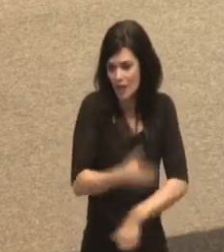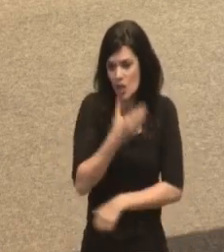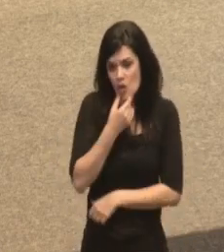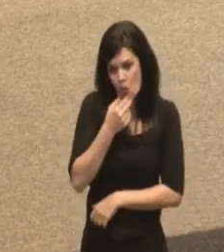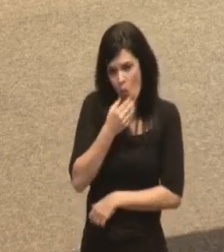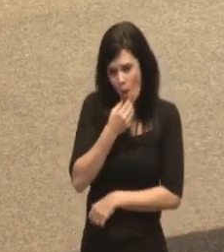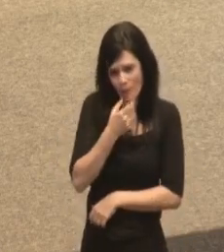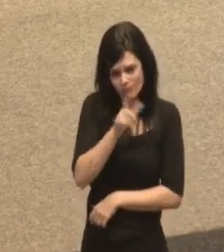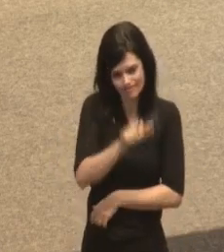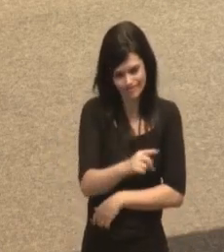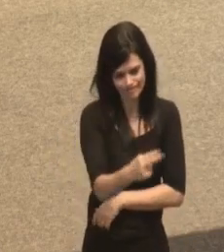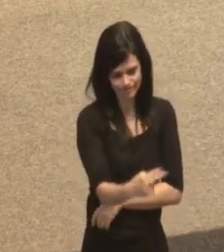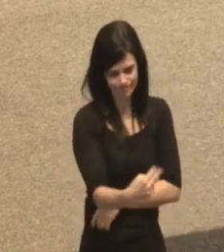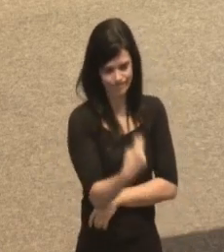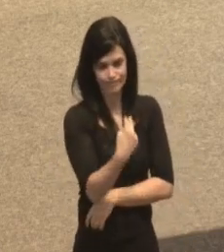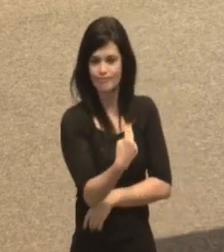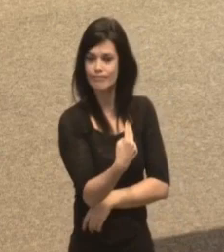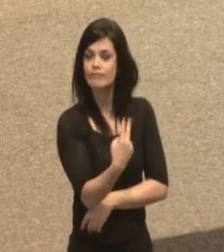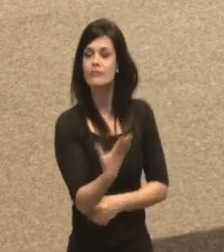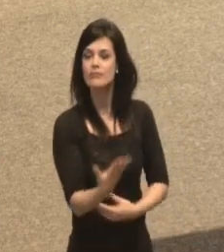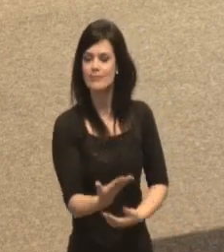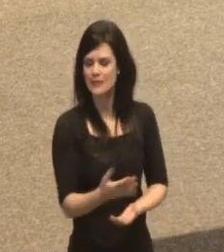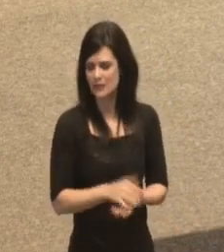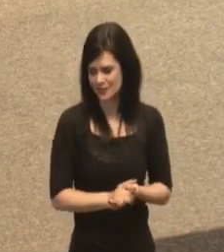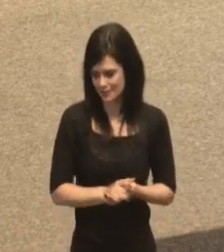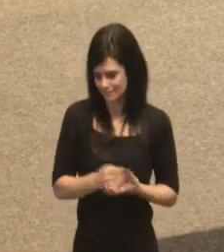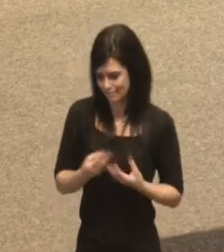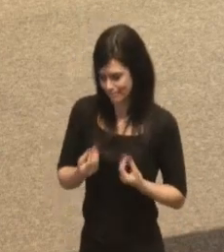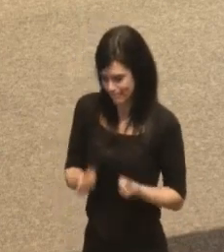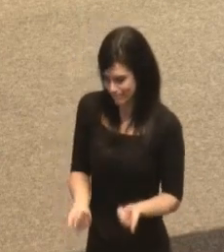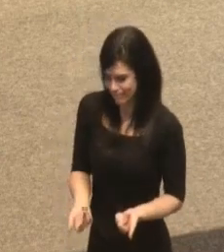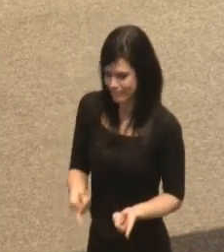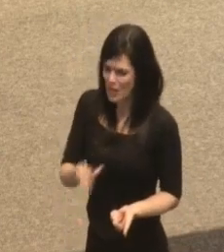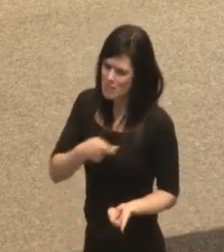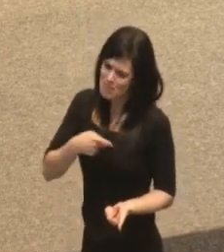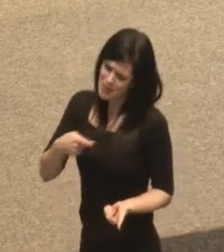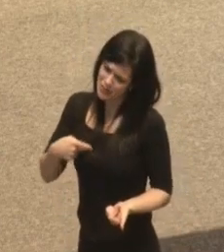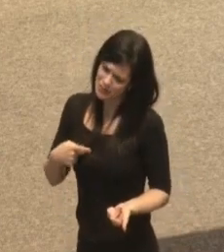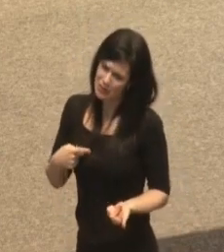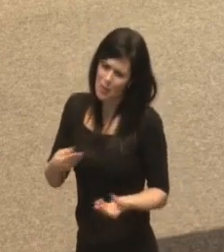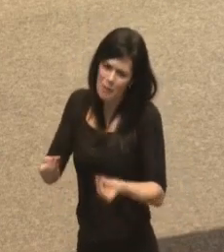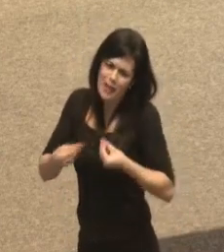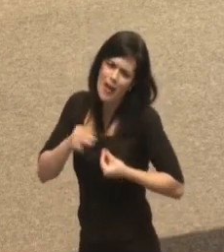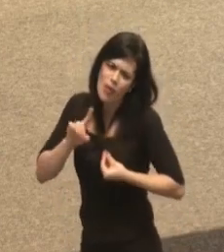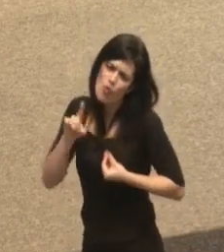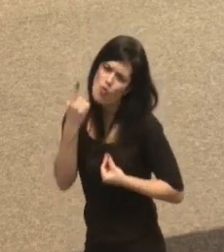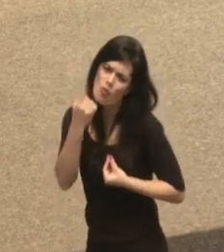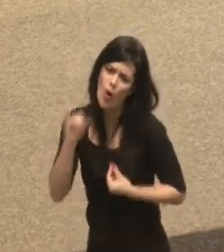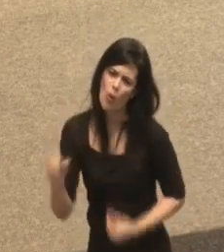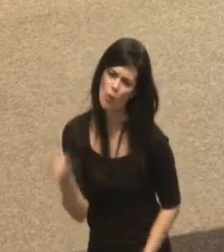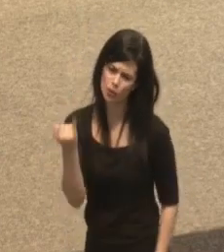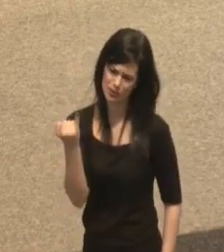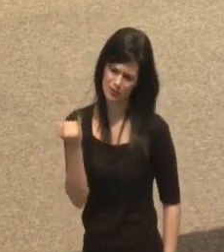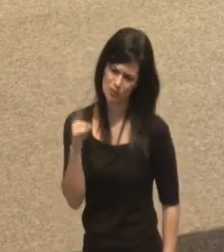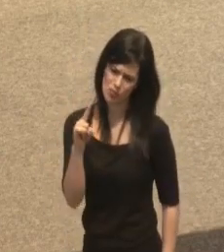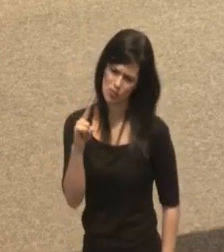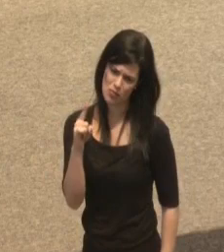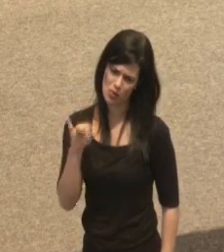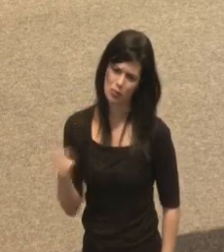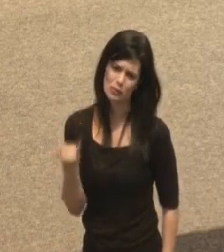virou para mim e disse assim: ô pastor, me dá uma chance, me leva com